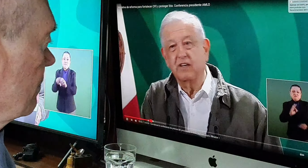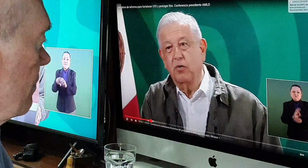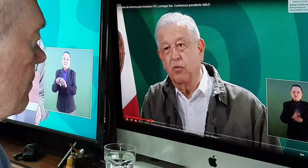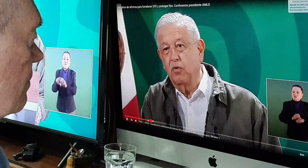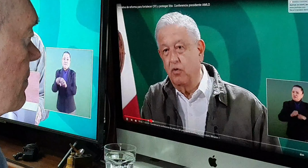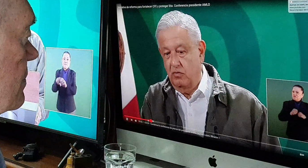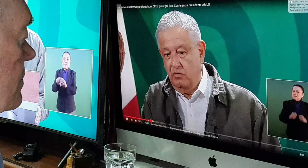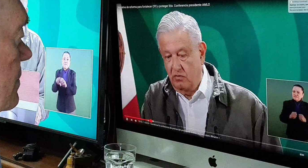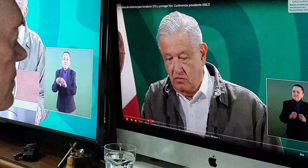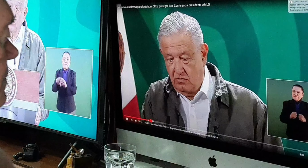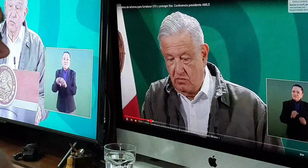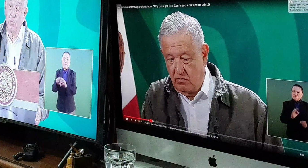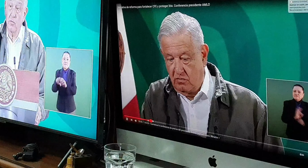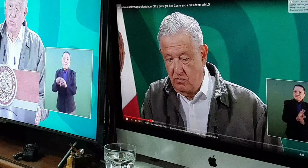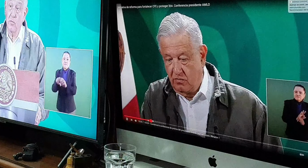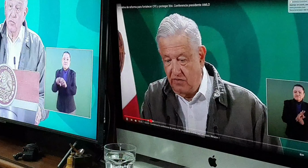Que tienen como